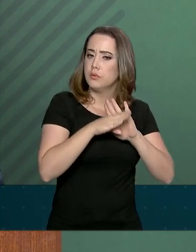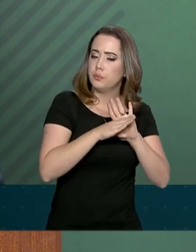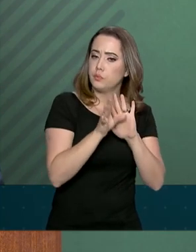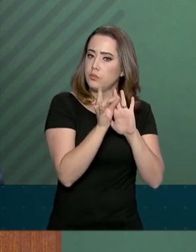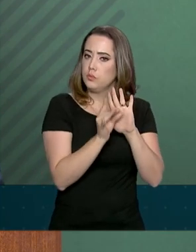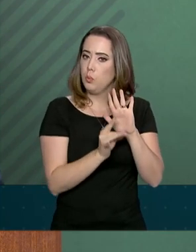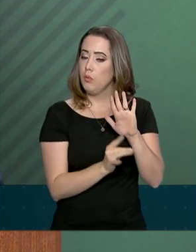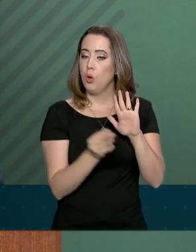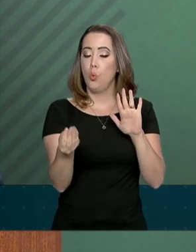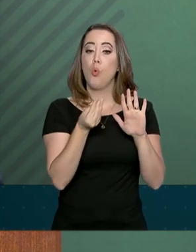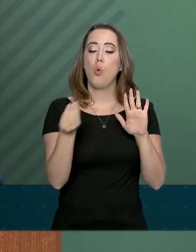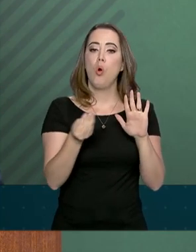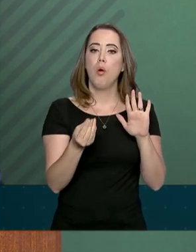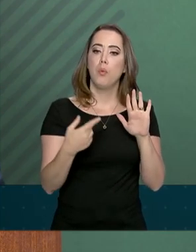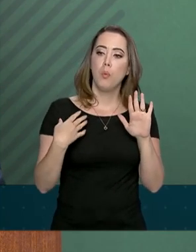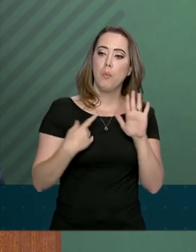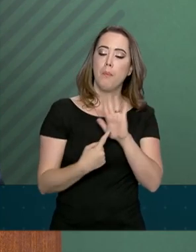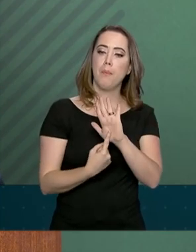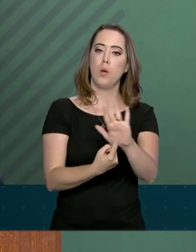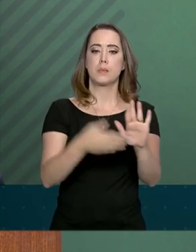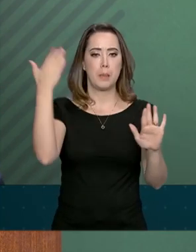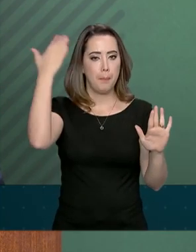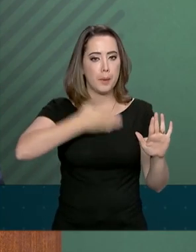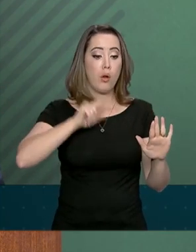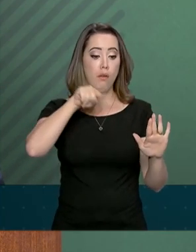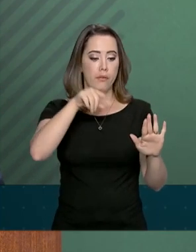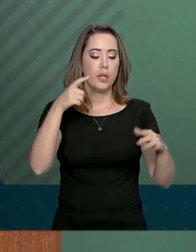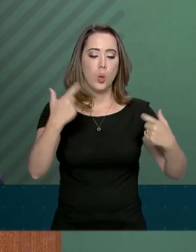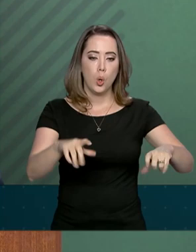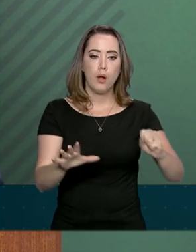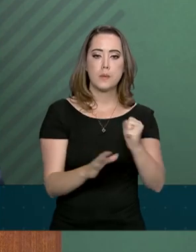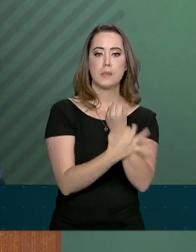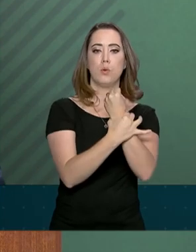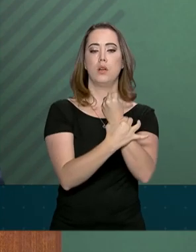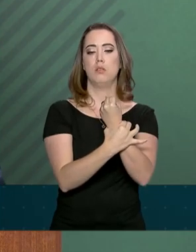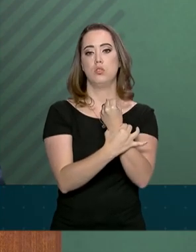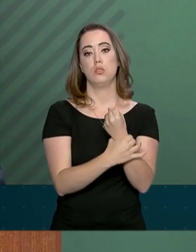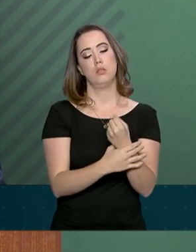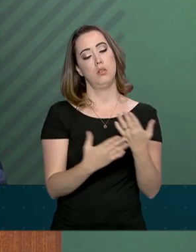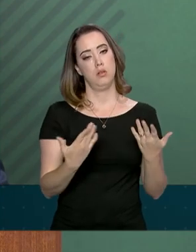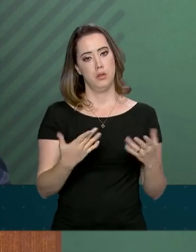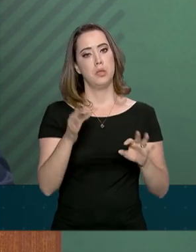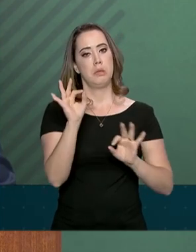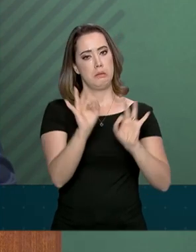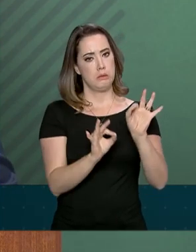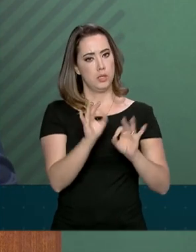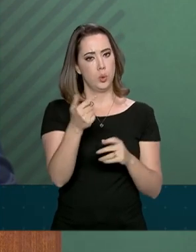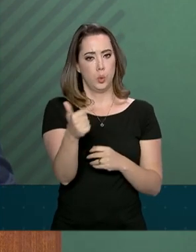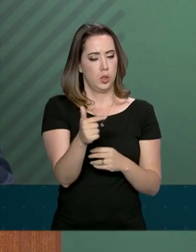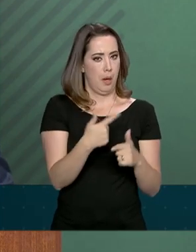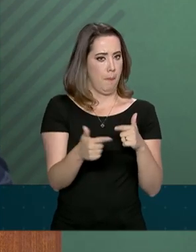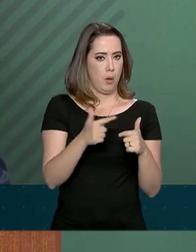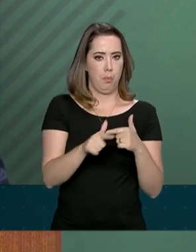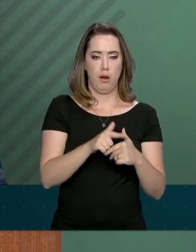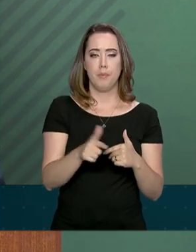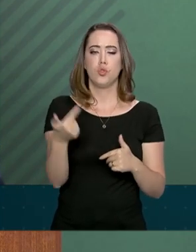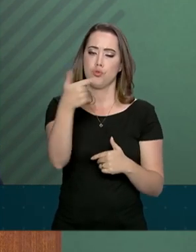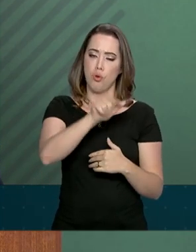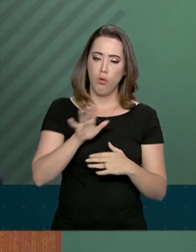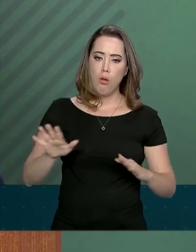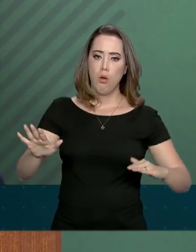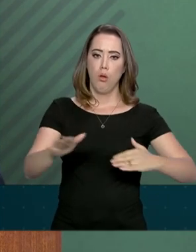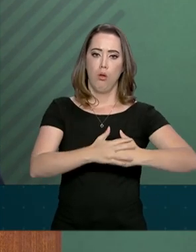garantam expressamente a segurança das operações ea estabilidade da estrutura